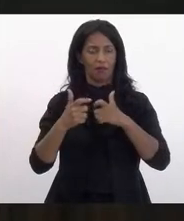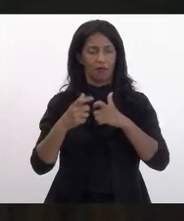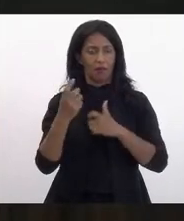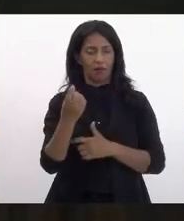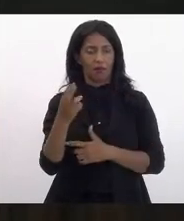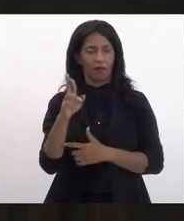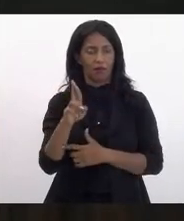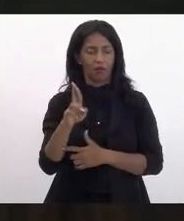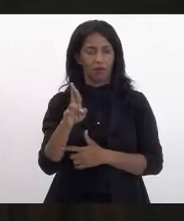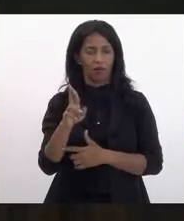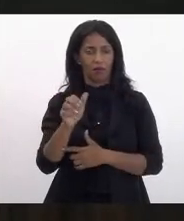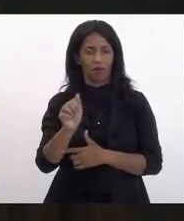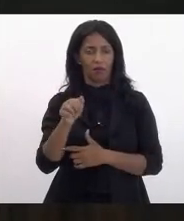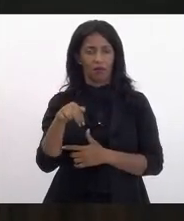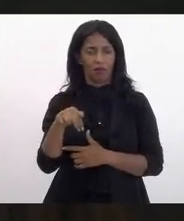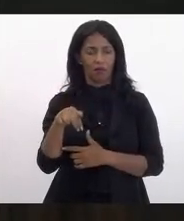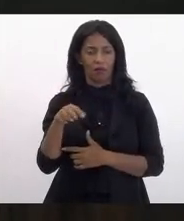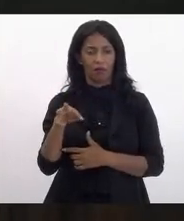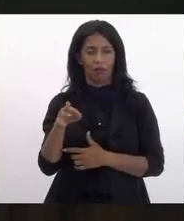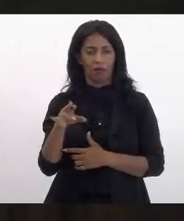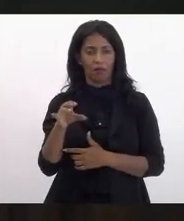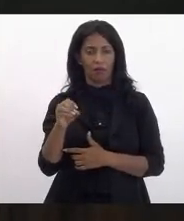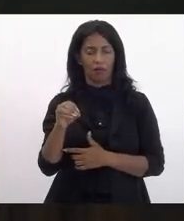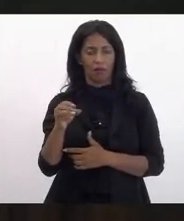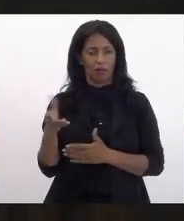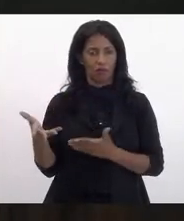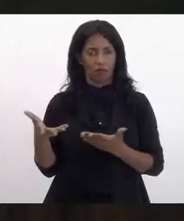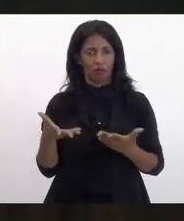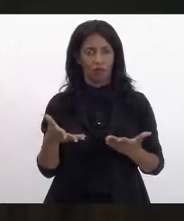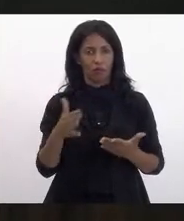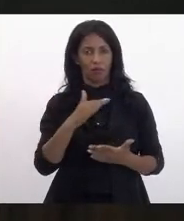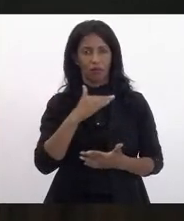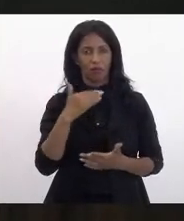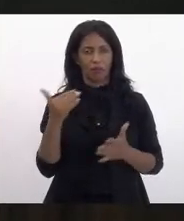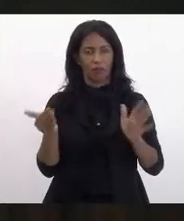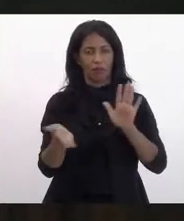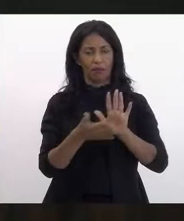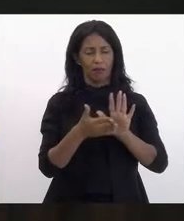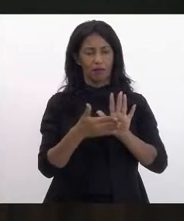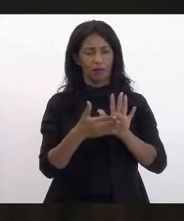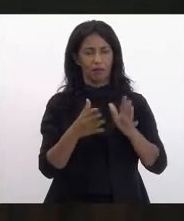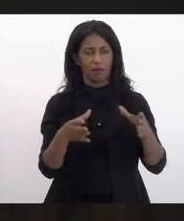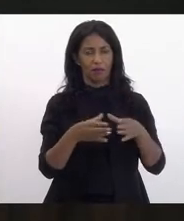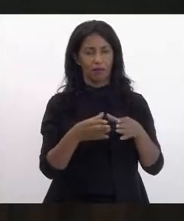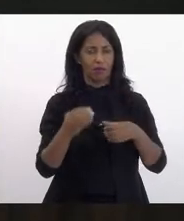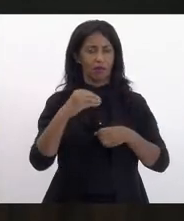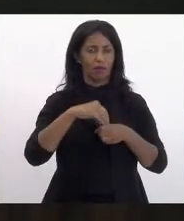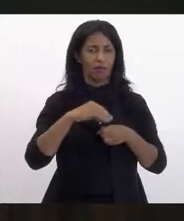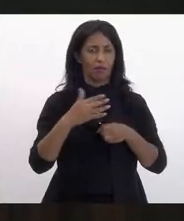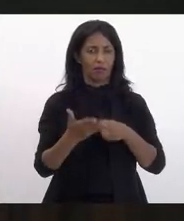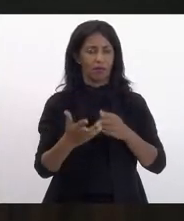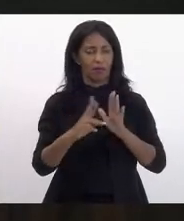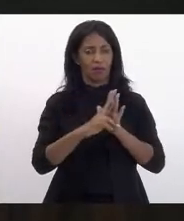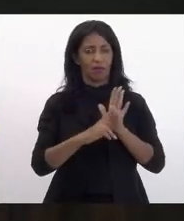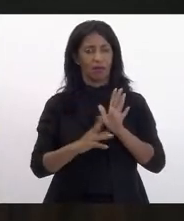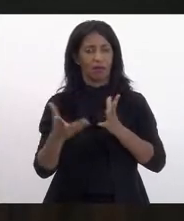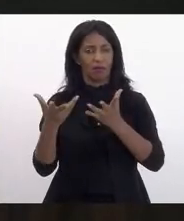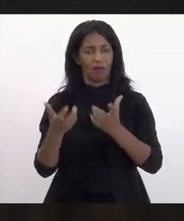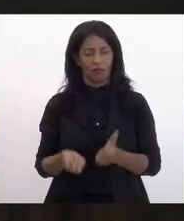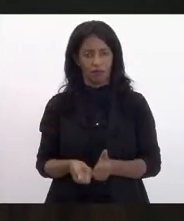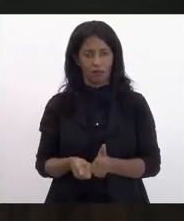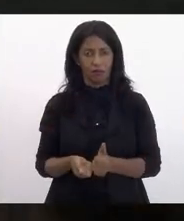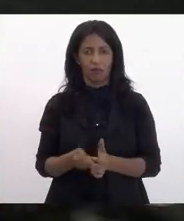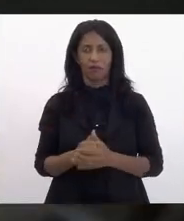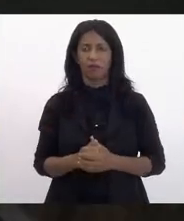doutor Antônio Barra Torres. Pareceres da Comissão de Normas Internas e Proposições Externas favorável. Relator, deputado Sérgio